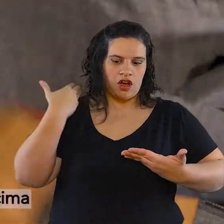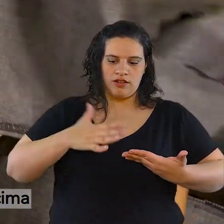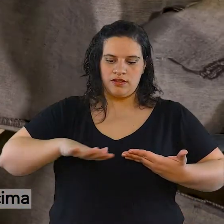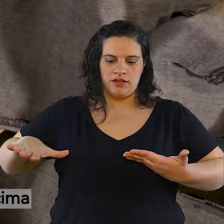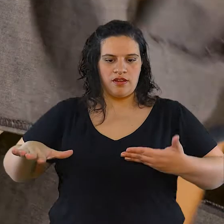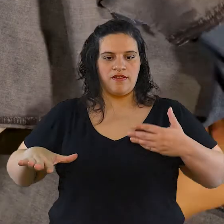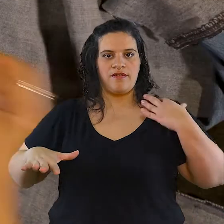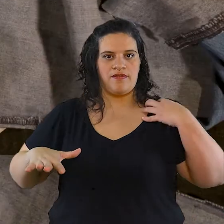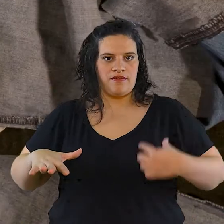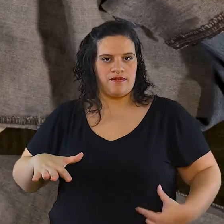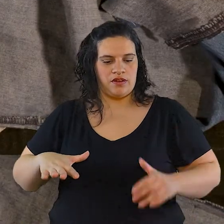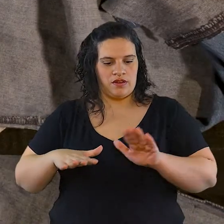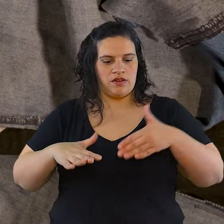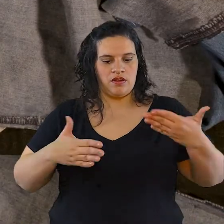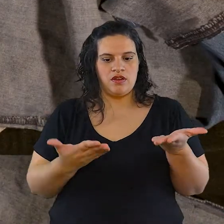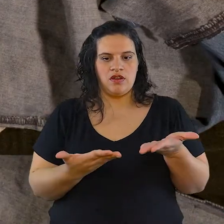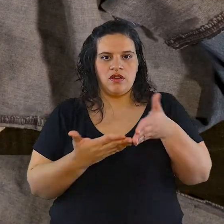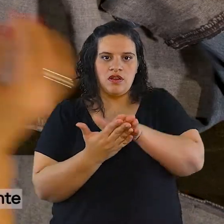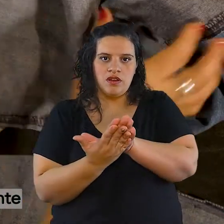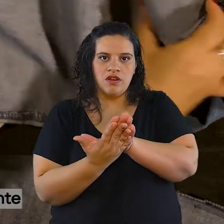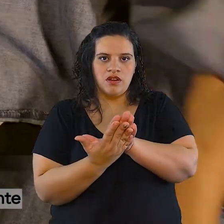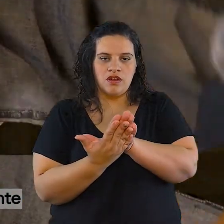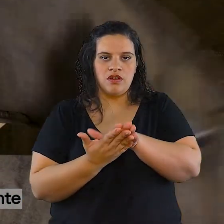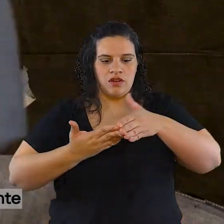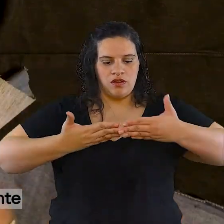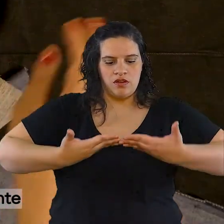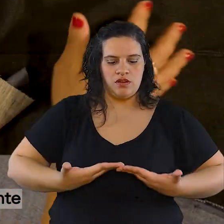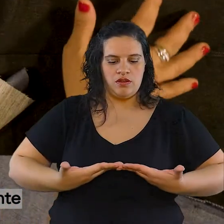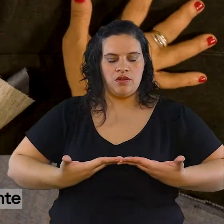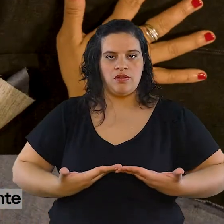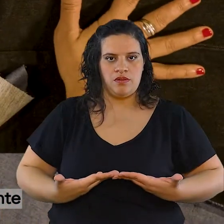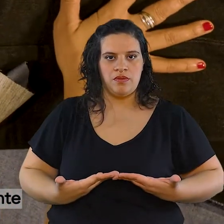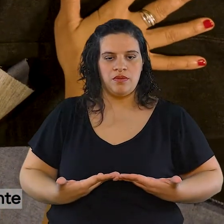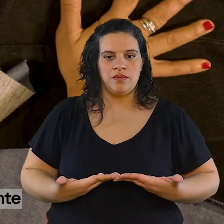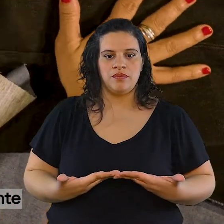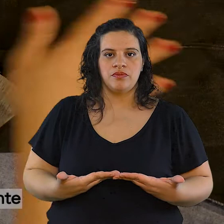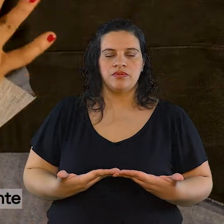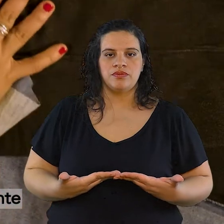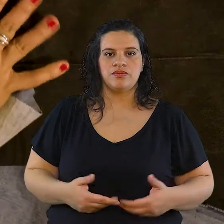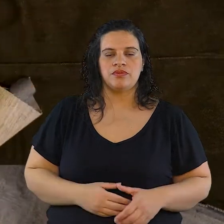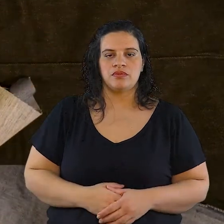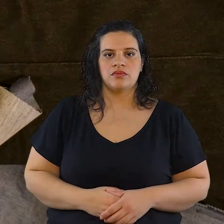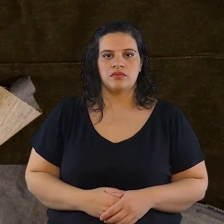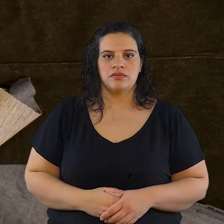de cima, ó. Eu alfinetei aqui em cima, juntei o avesso com a parte das costas com a frente.